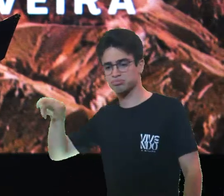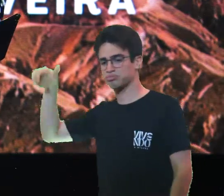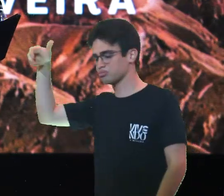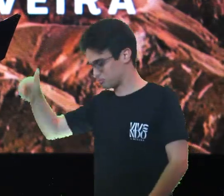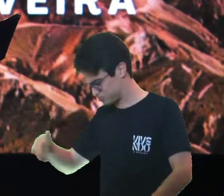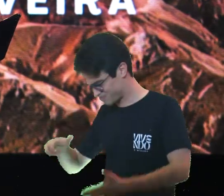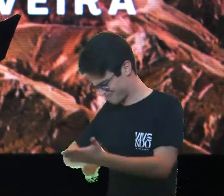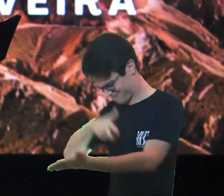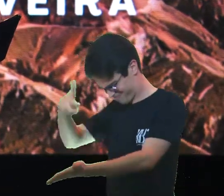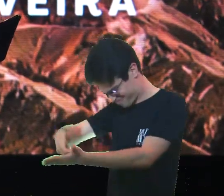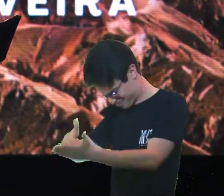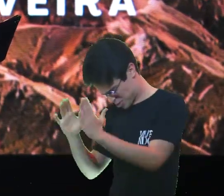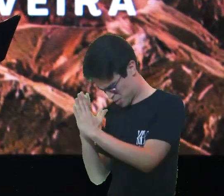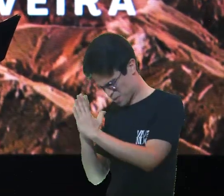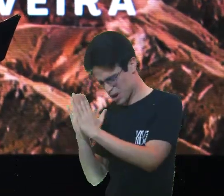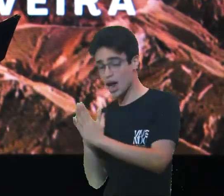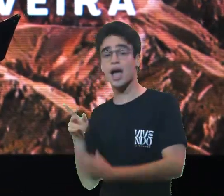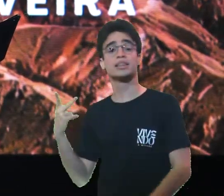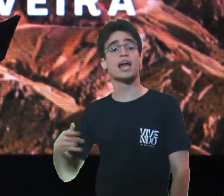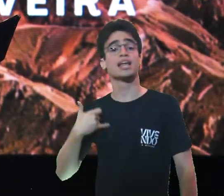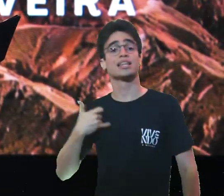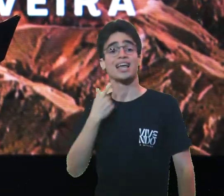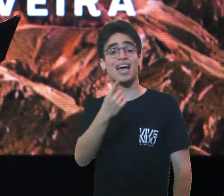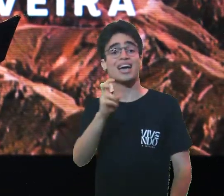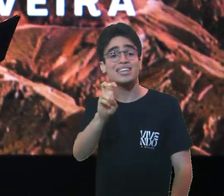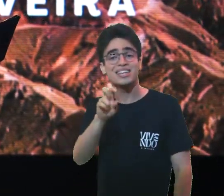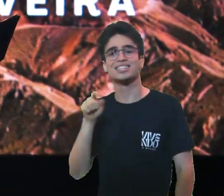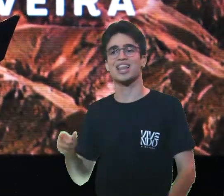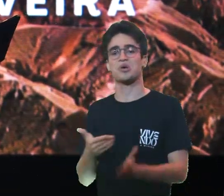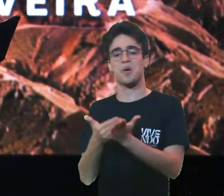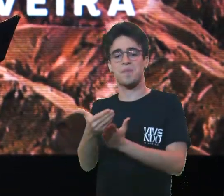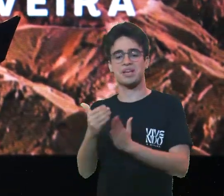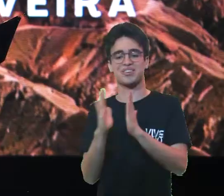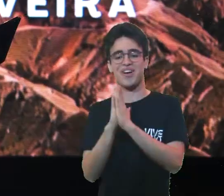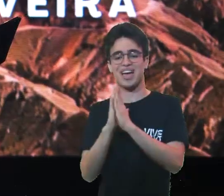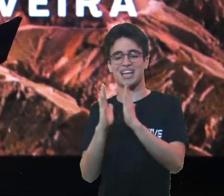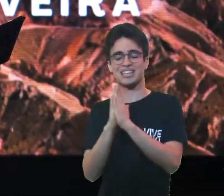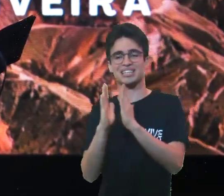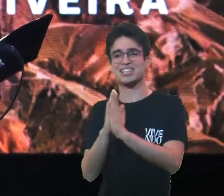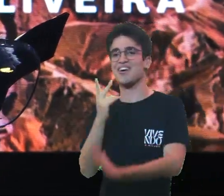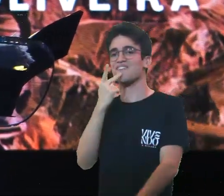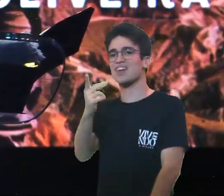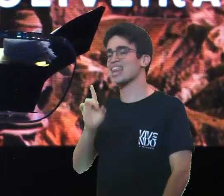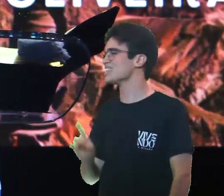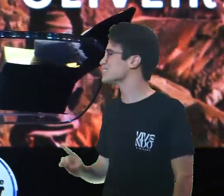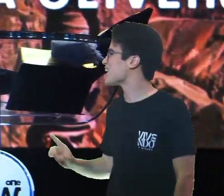joelhos, e com 15 anos de idade ele faz uma oração, e ele diz: